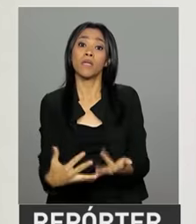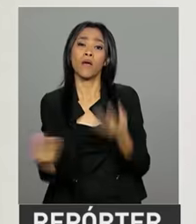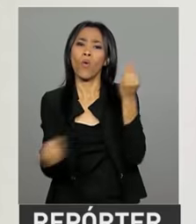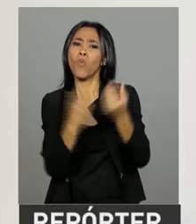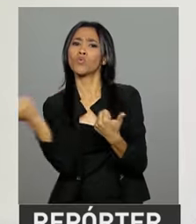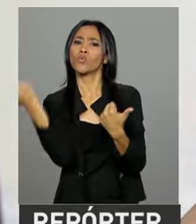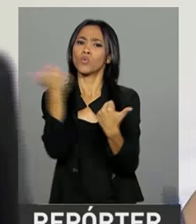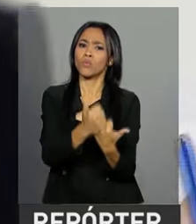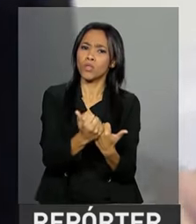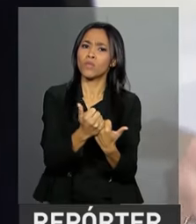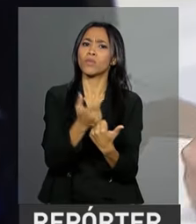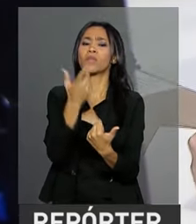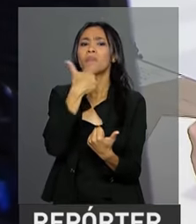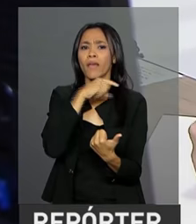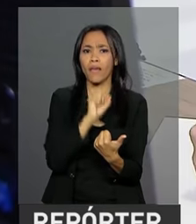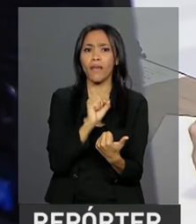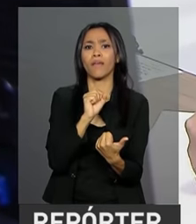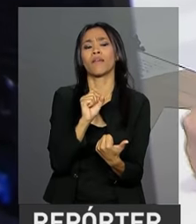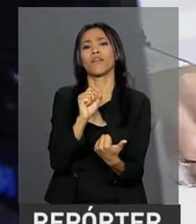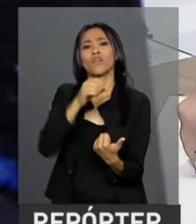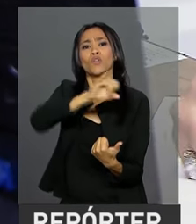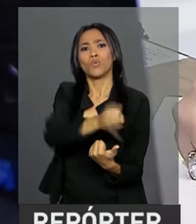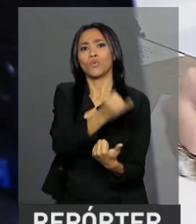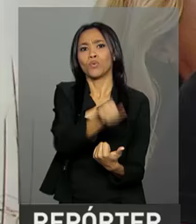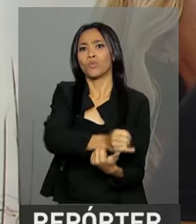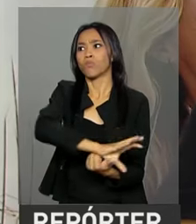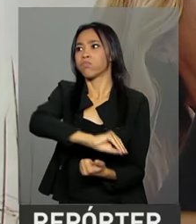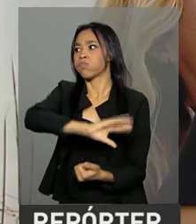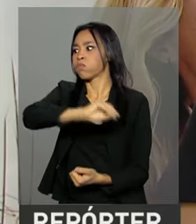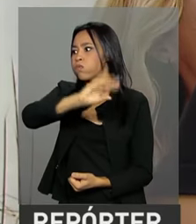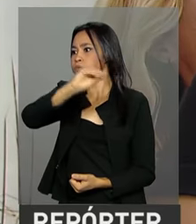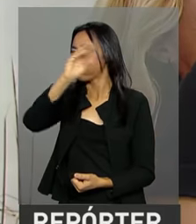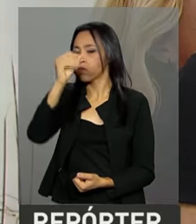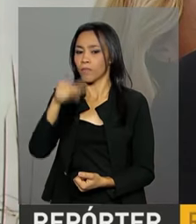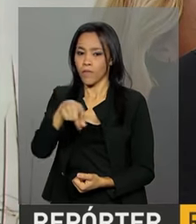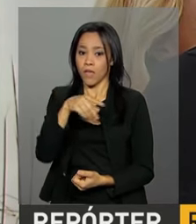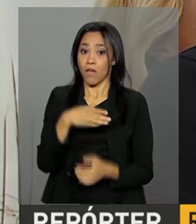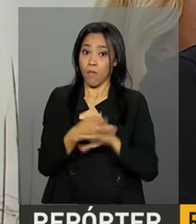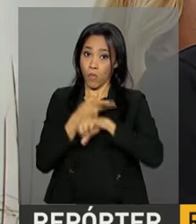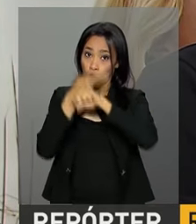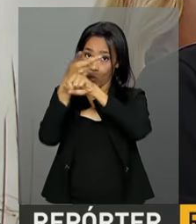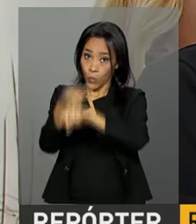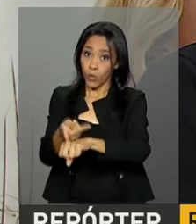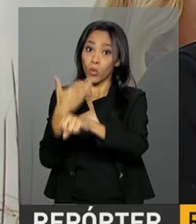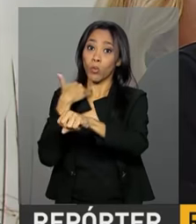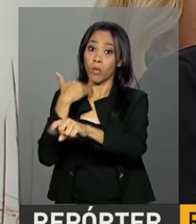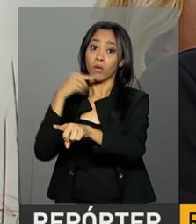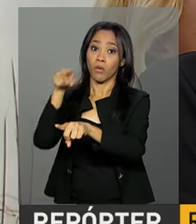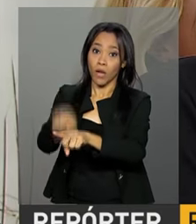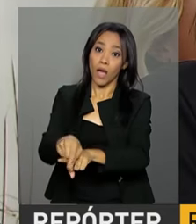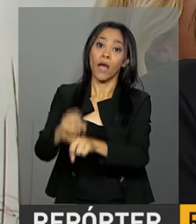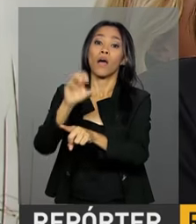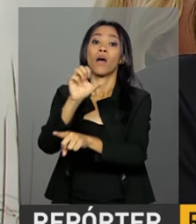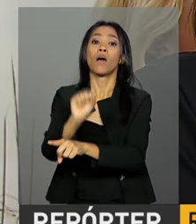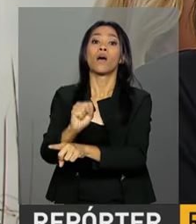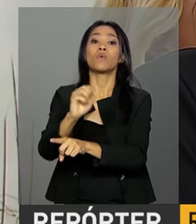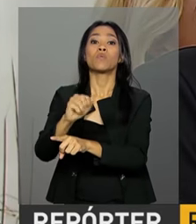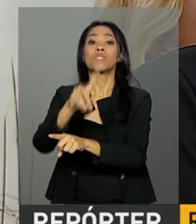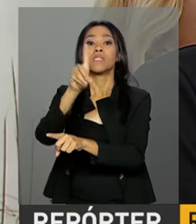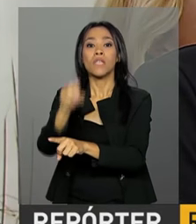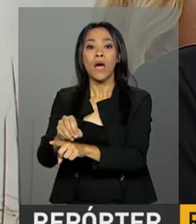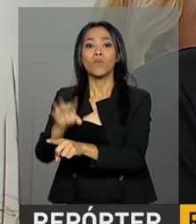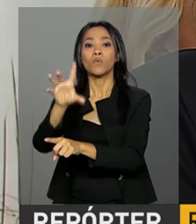empréstimo de quem financiou a juros mais altos pega o saldo devedor no banco de origem procura um outro banco ou uma